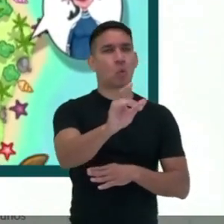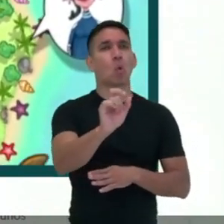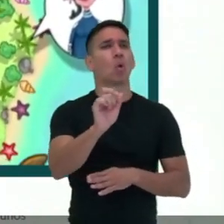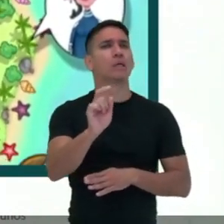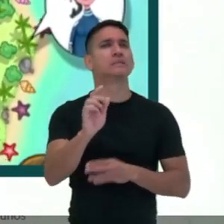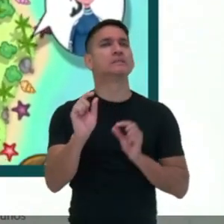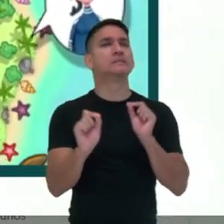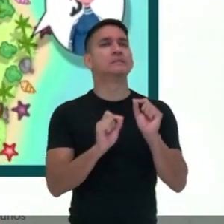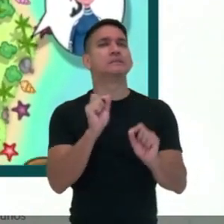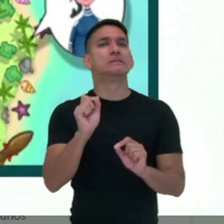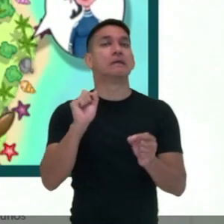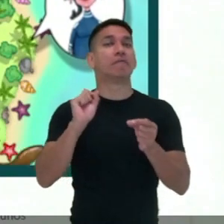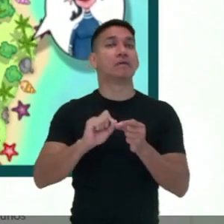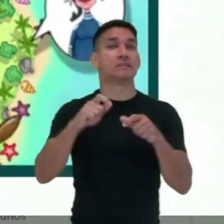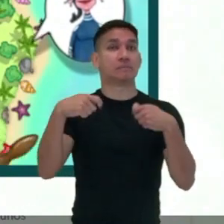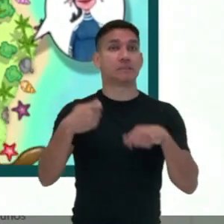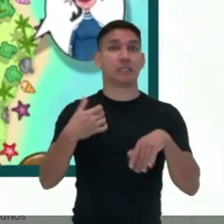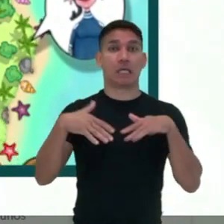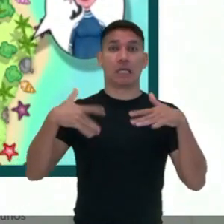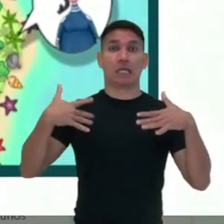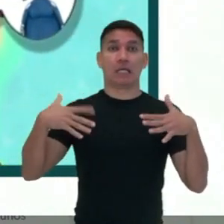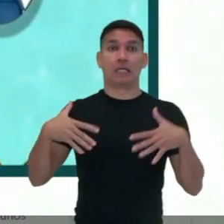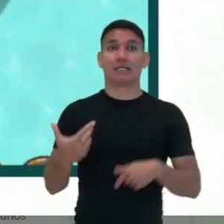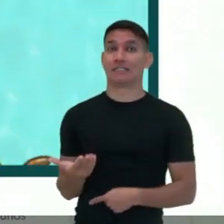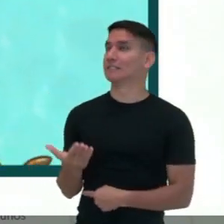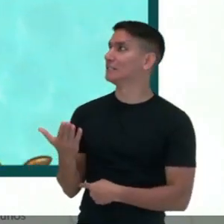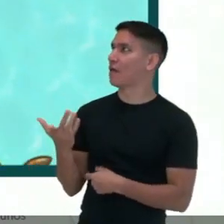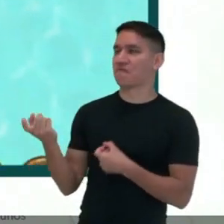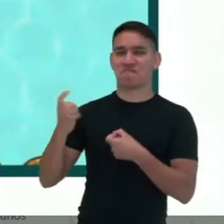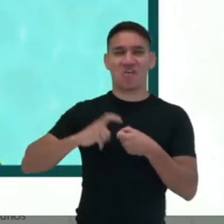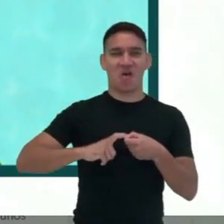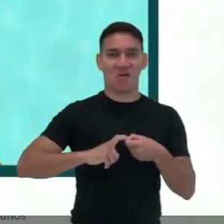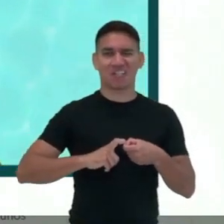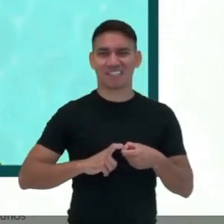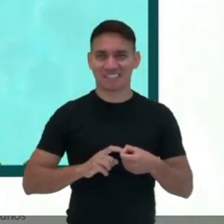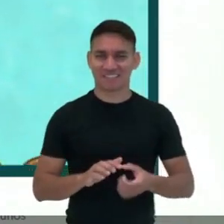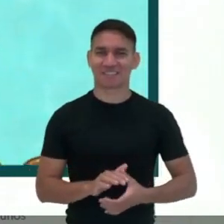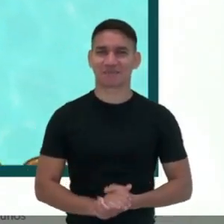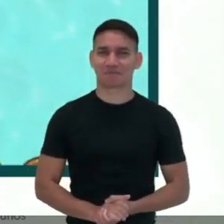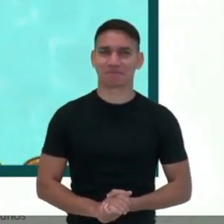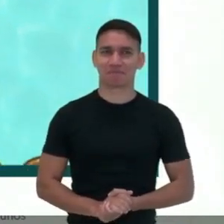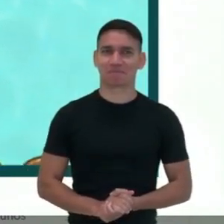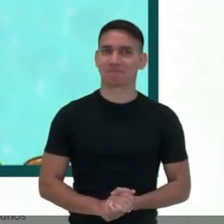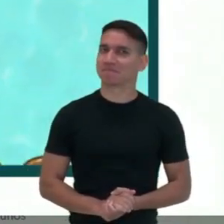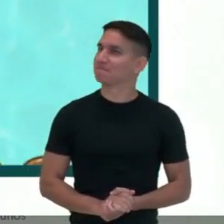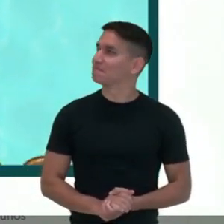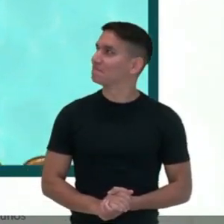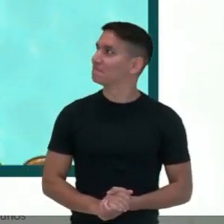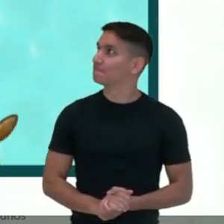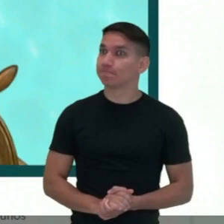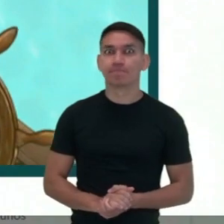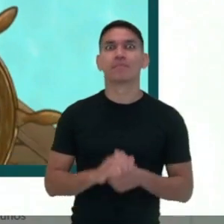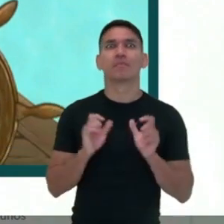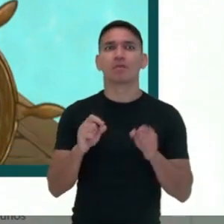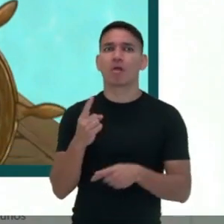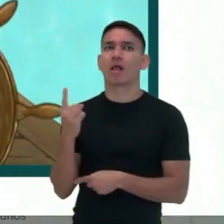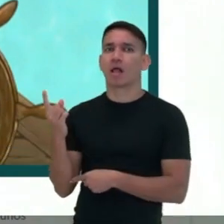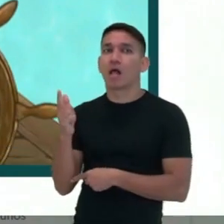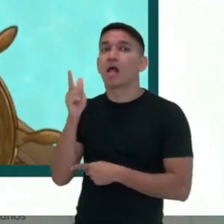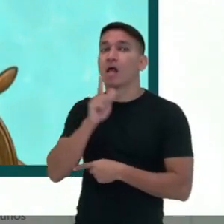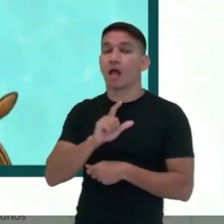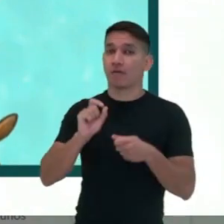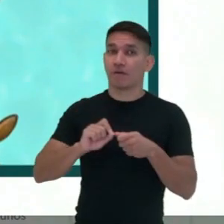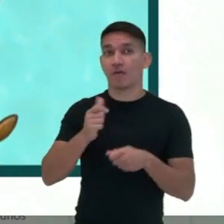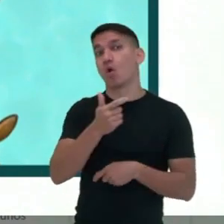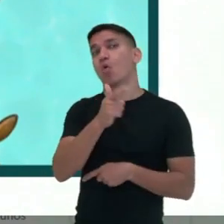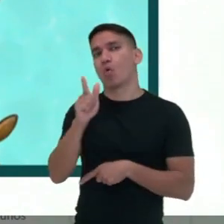que será que a gente tem que fazer? Olha lá, né? Se perdeu, não deu certo. Ele volta e aí a gente pode mudar.